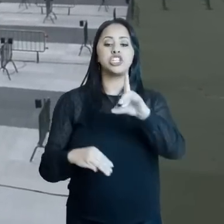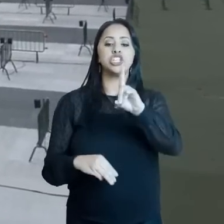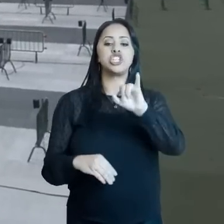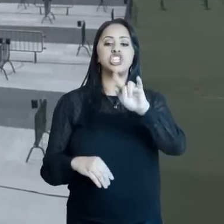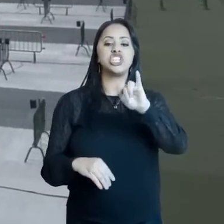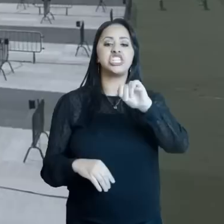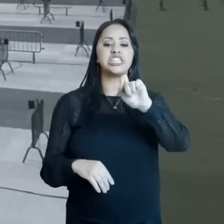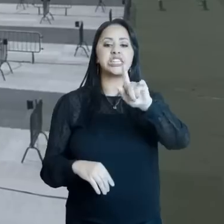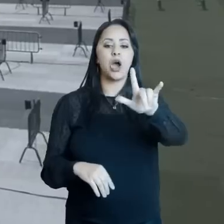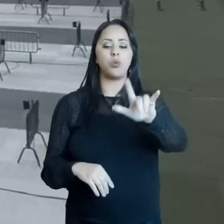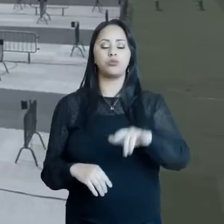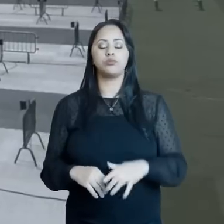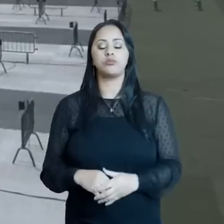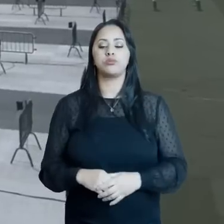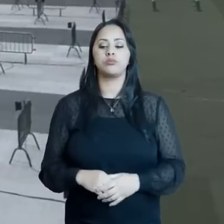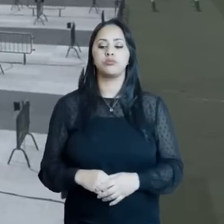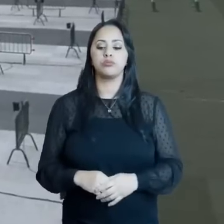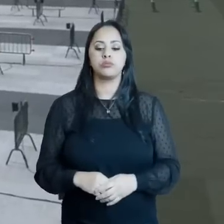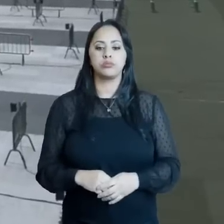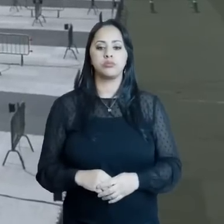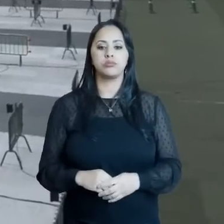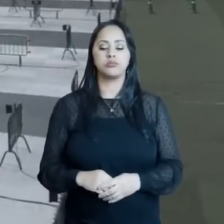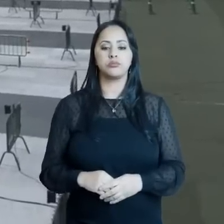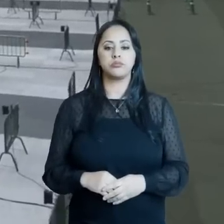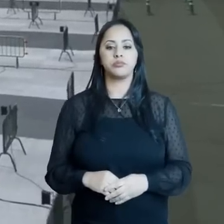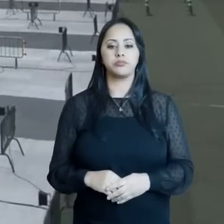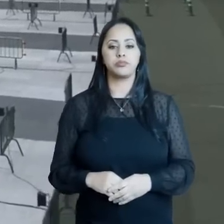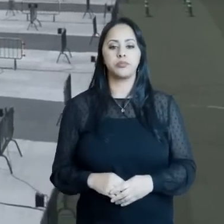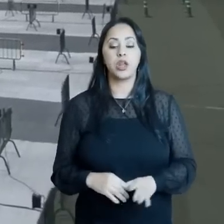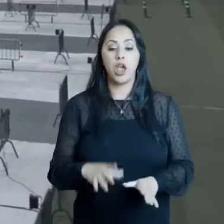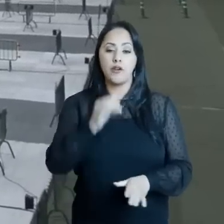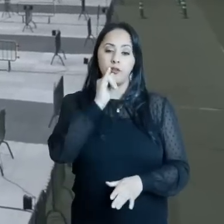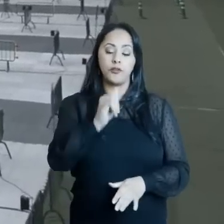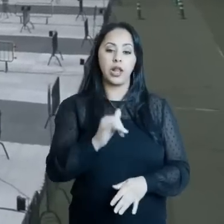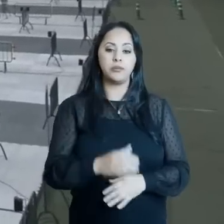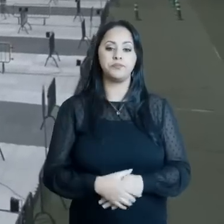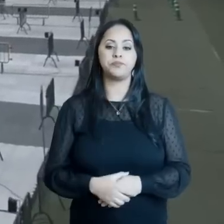Por onde e como começar no marketing digital? Olha, eu vou dizer